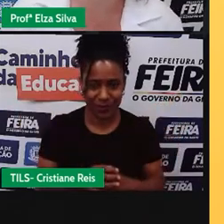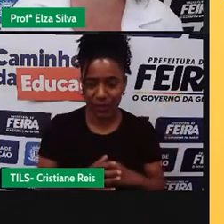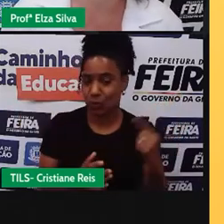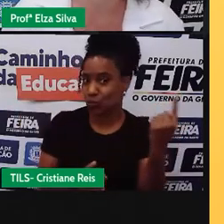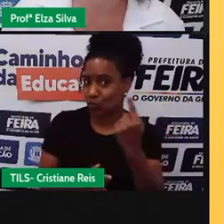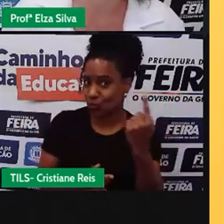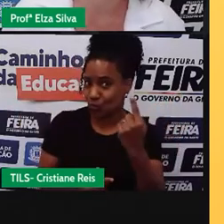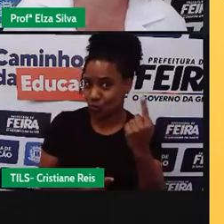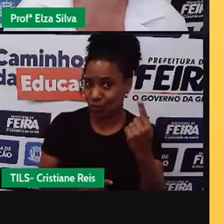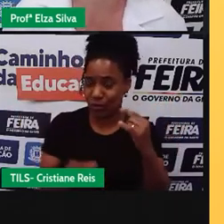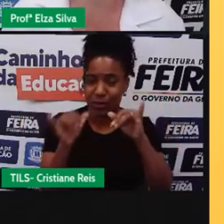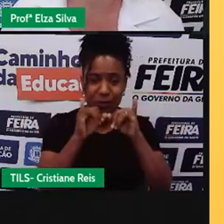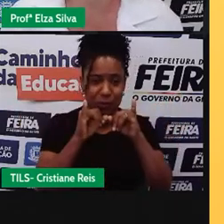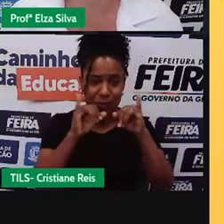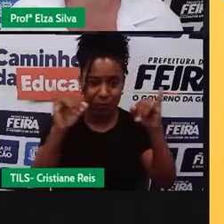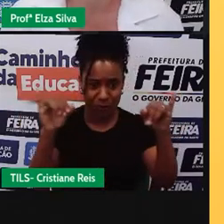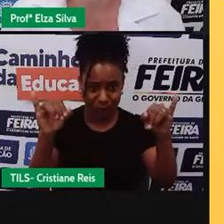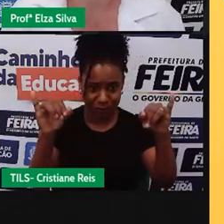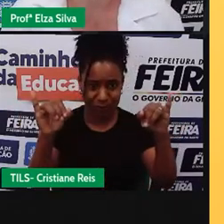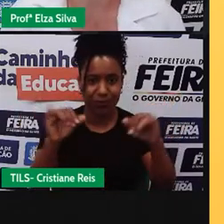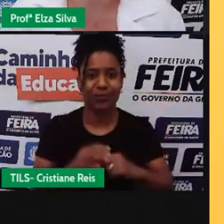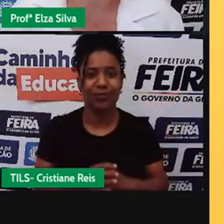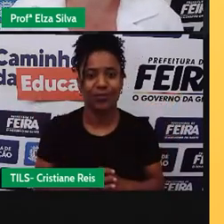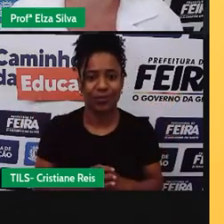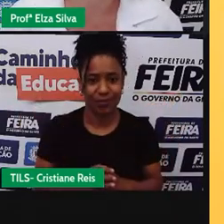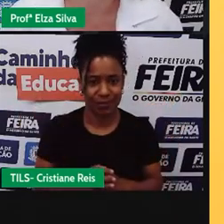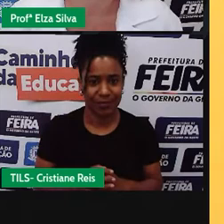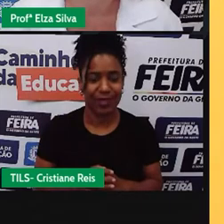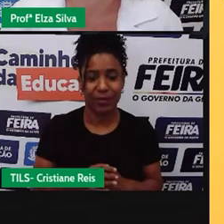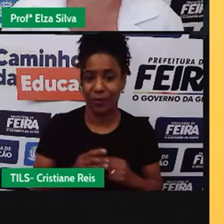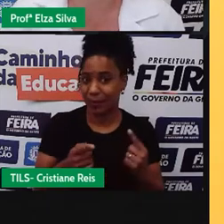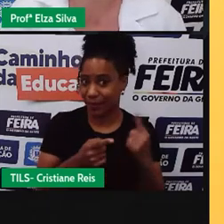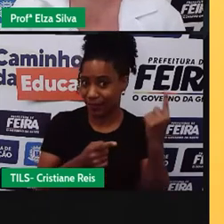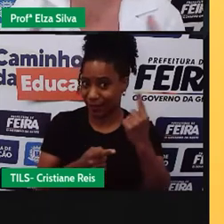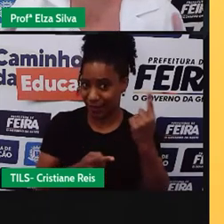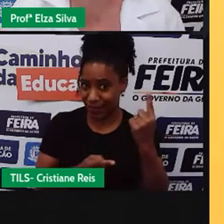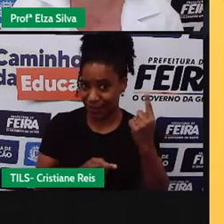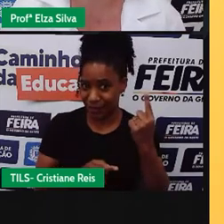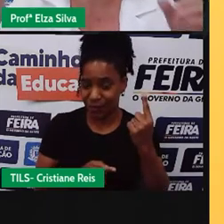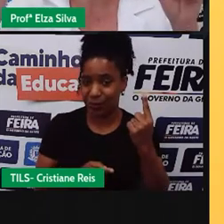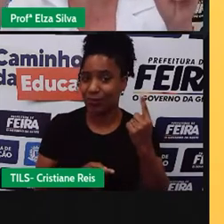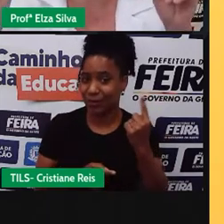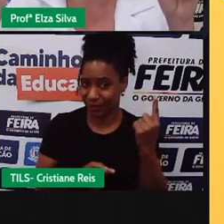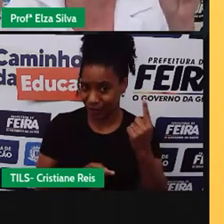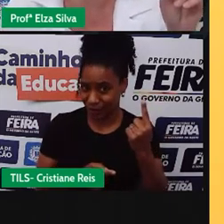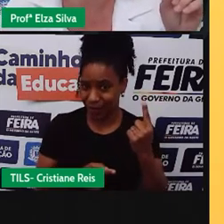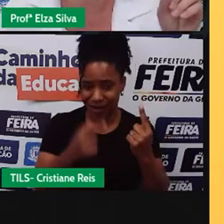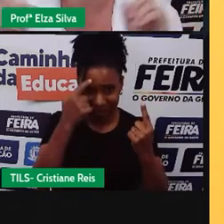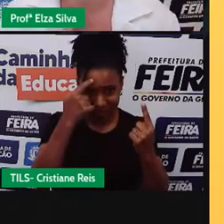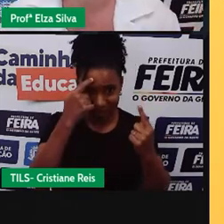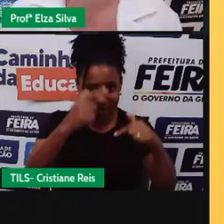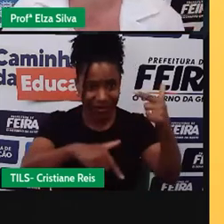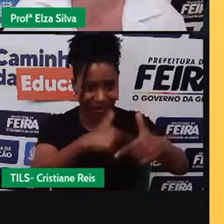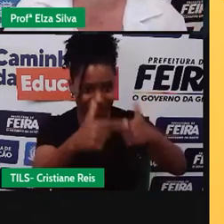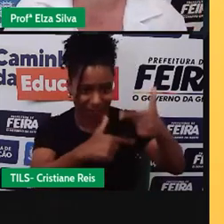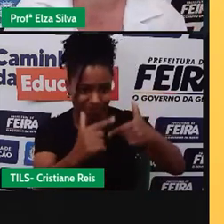anúncio 1, eles solicitam o all-rounder, que é aquele profissional faz